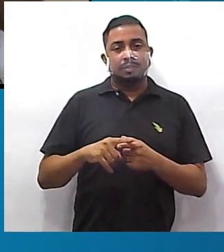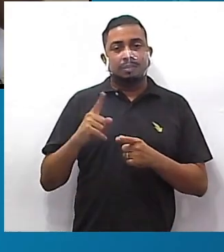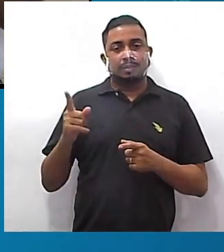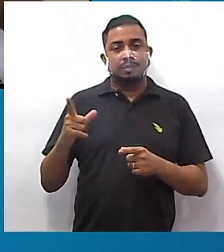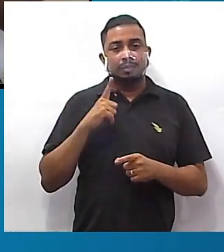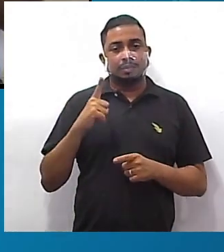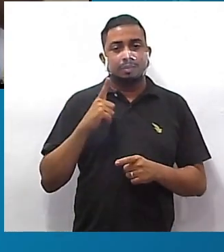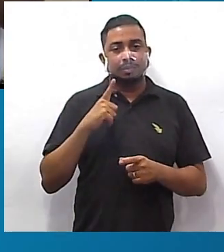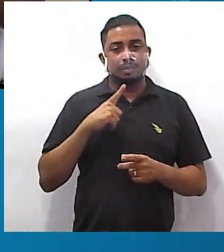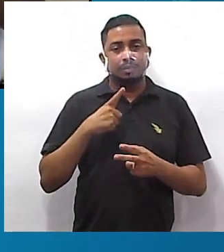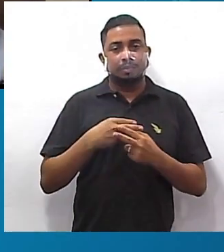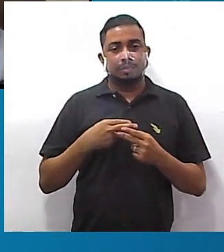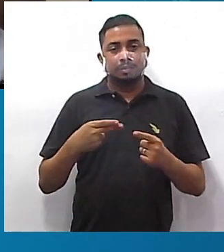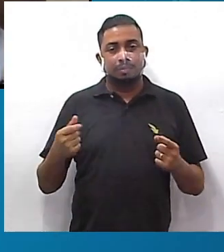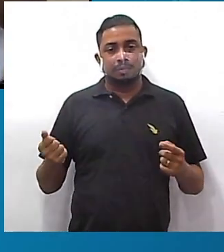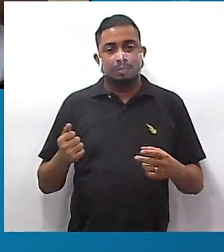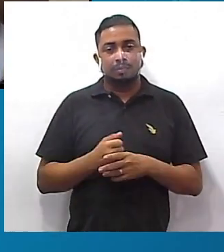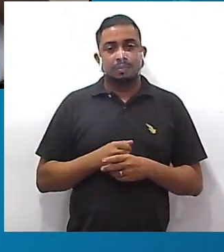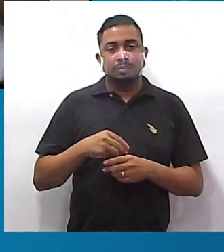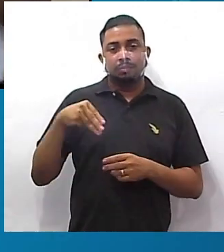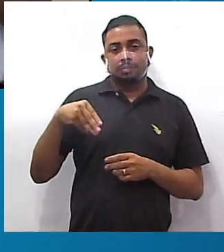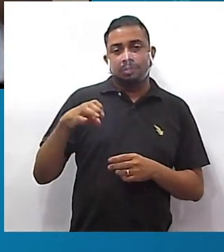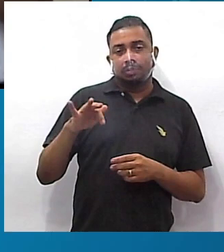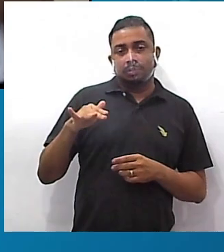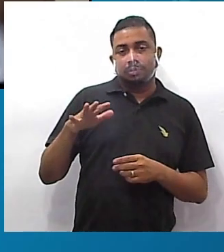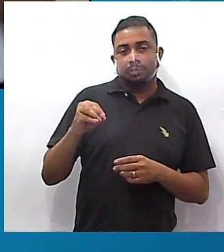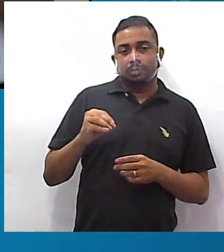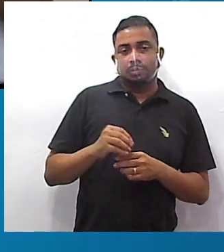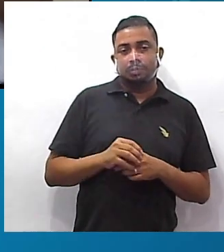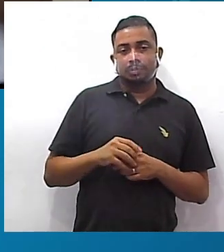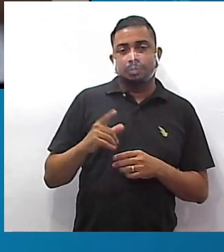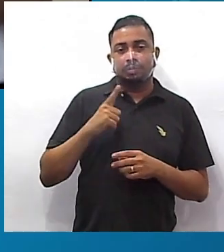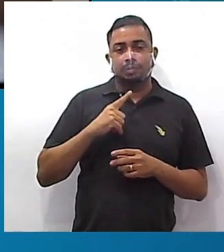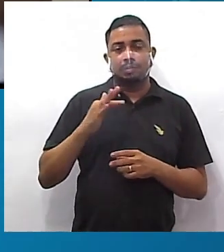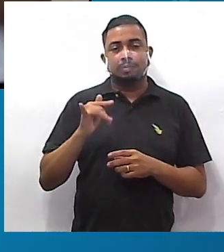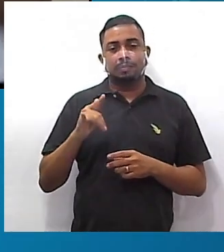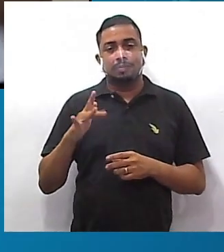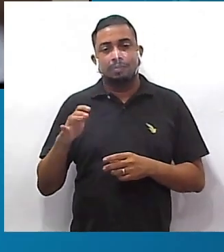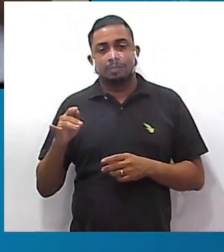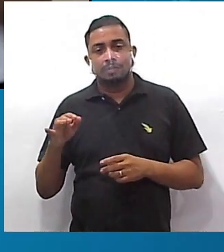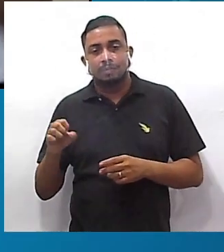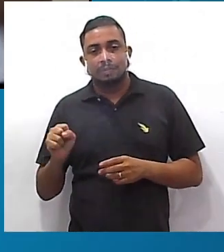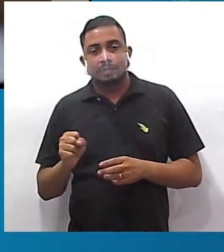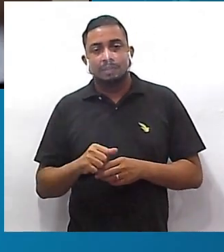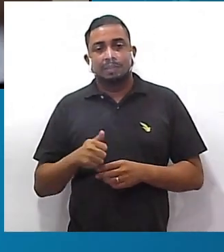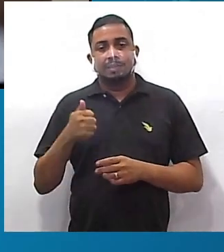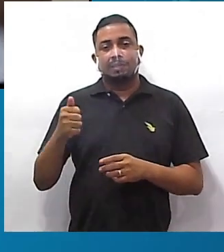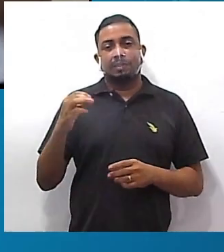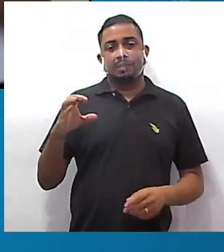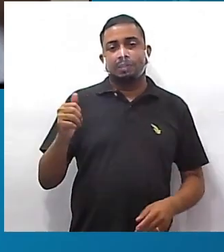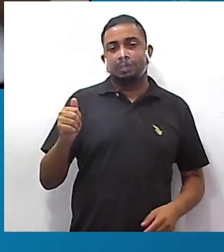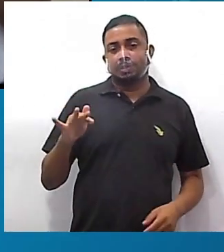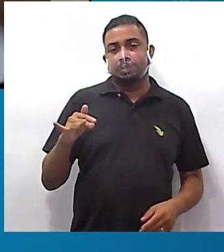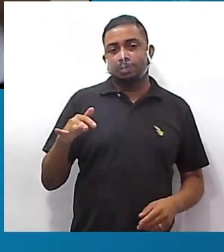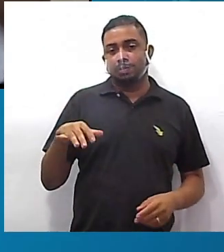existem colônias de micro-organismos, principalmente fungos, ácaros, né?